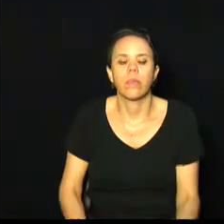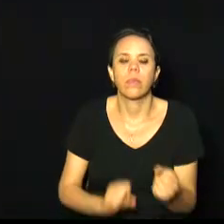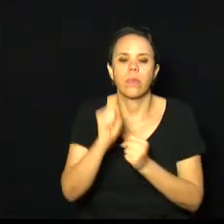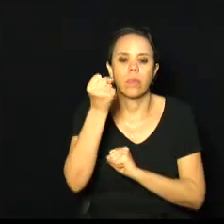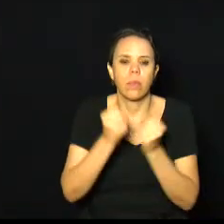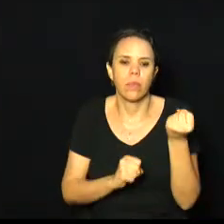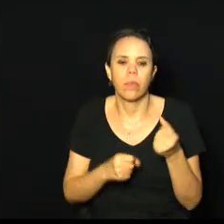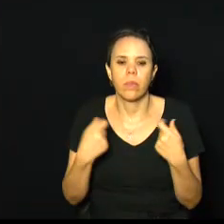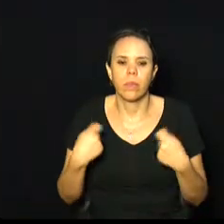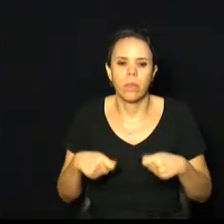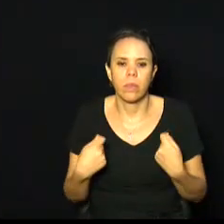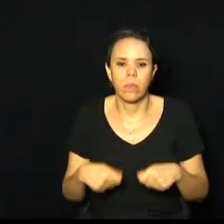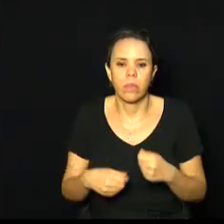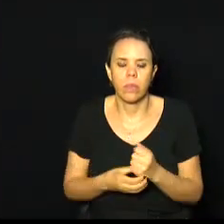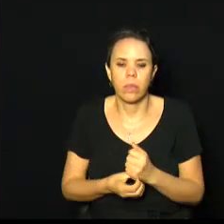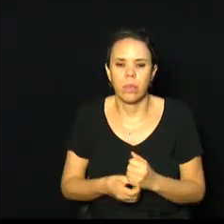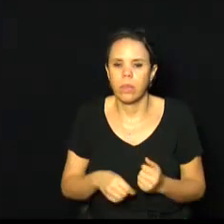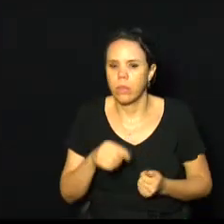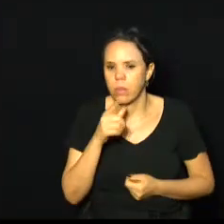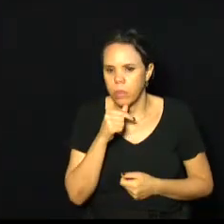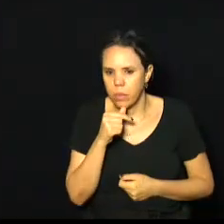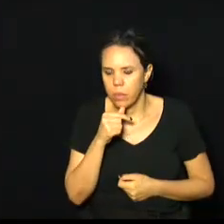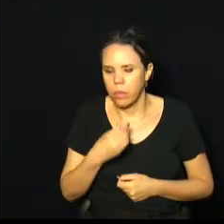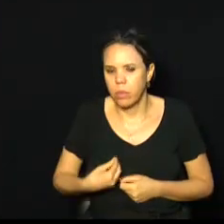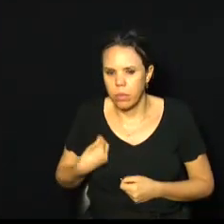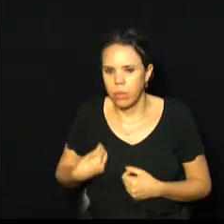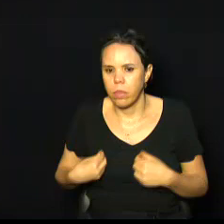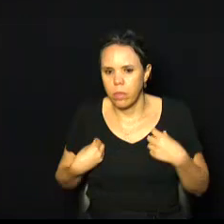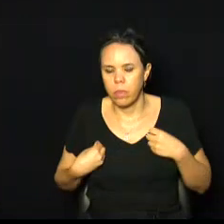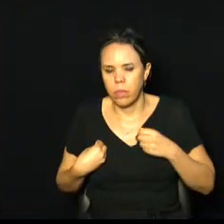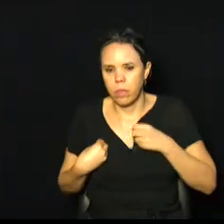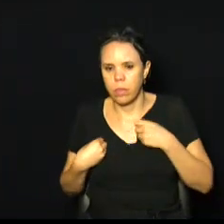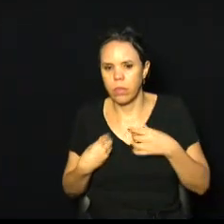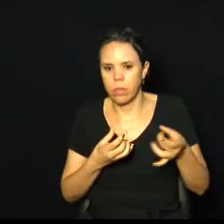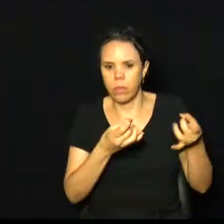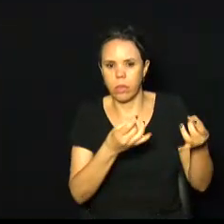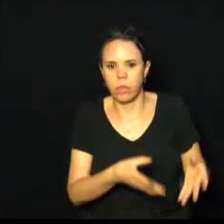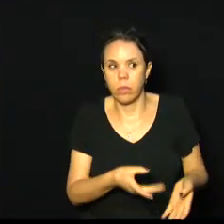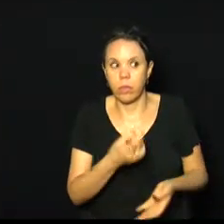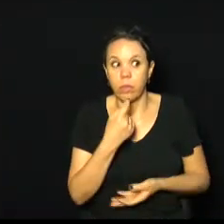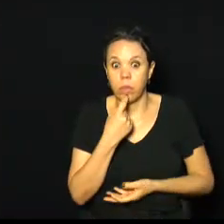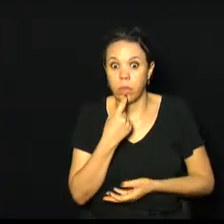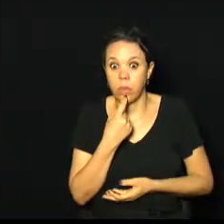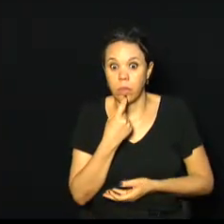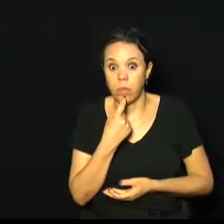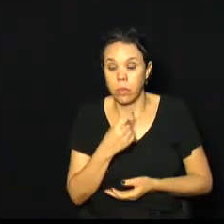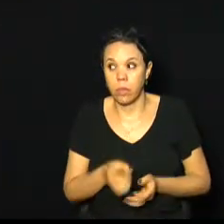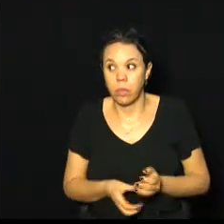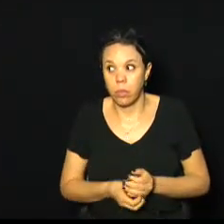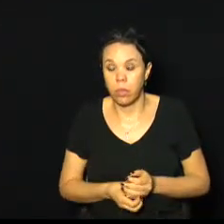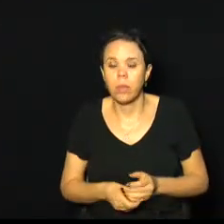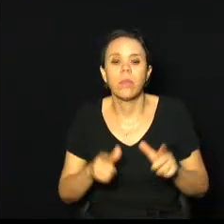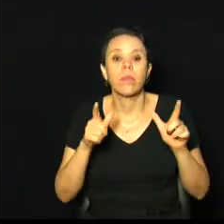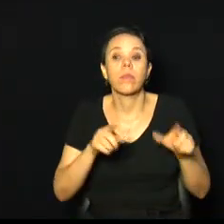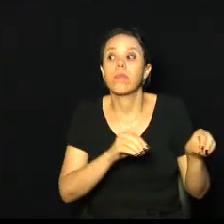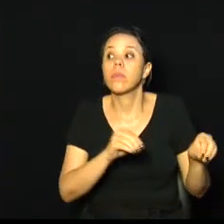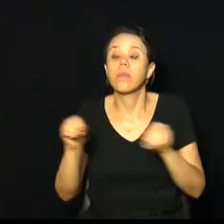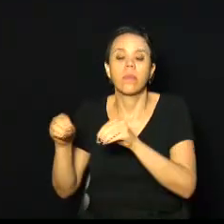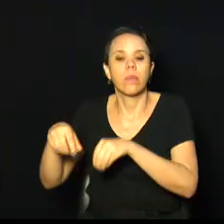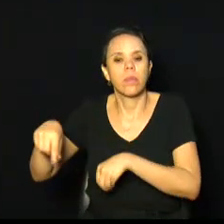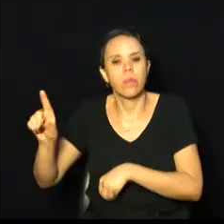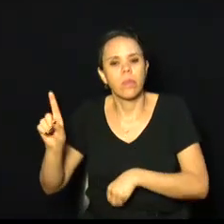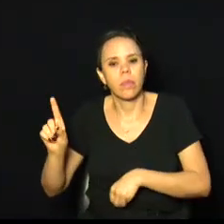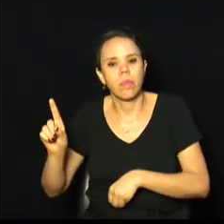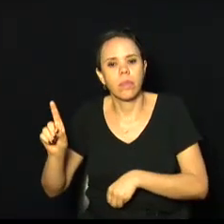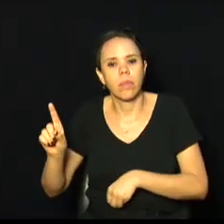que necessitam de água estão e vão sair de Campinas. Né? Para onde elas estão indo?